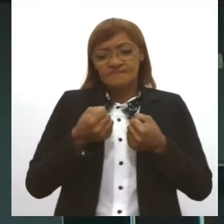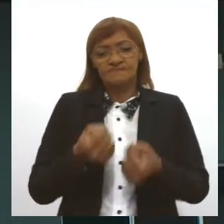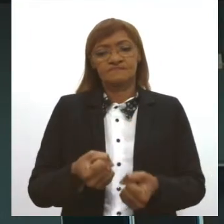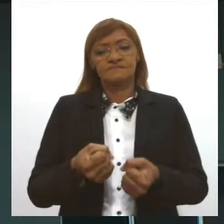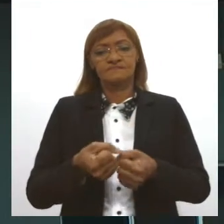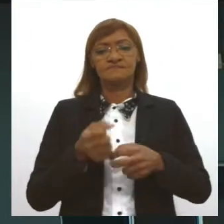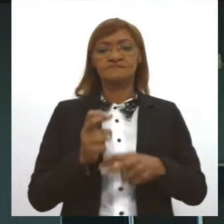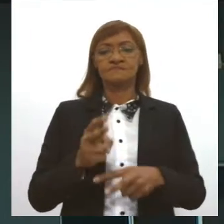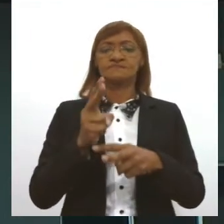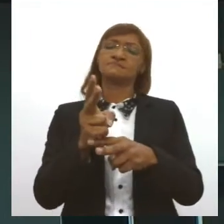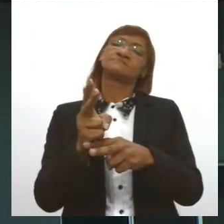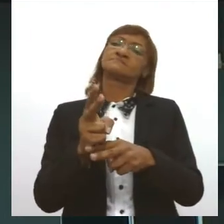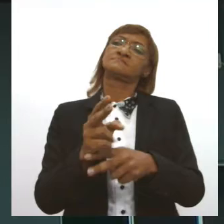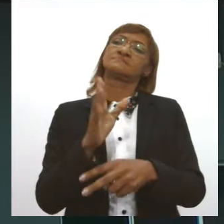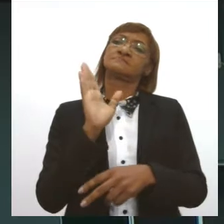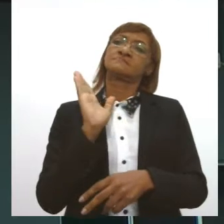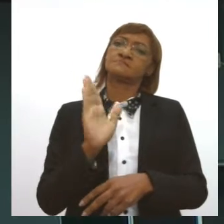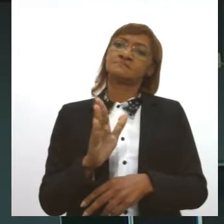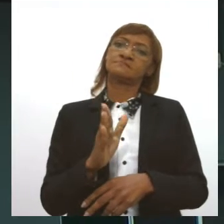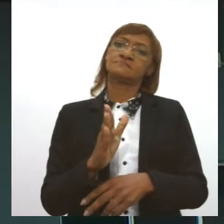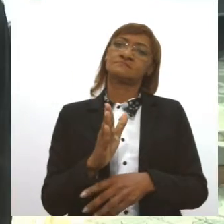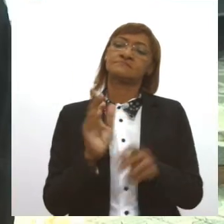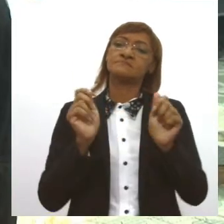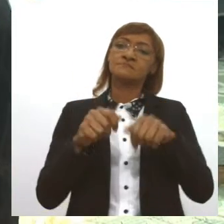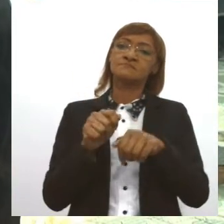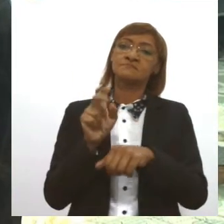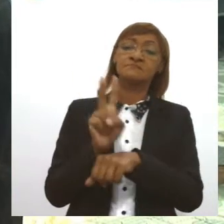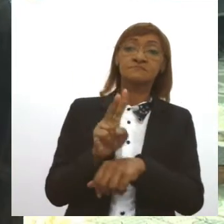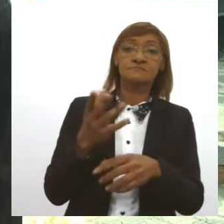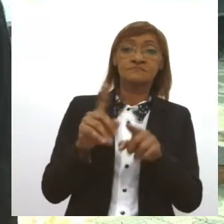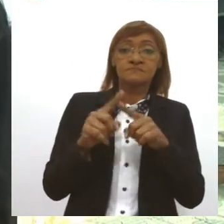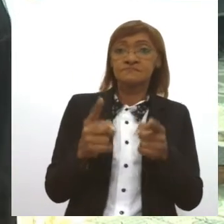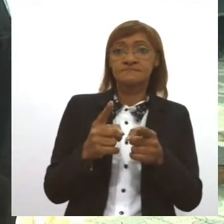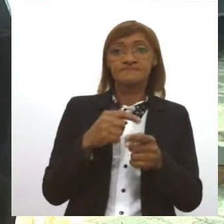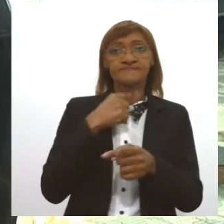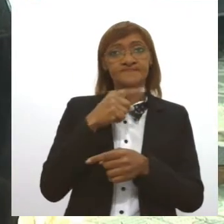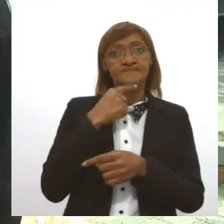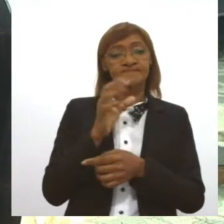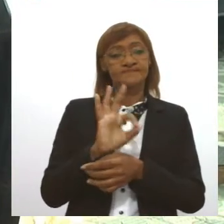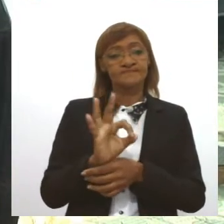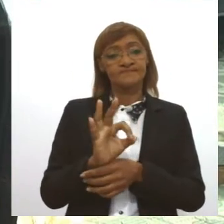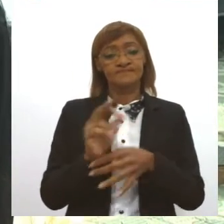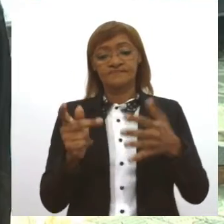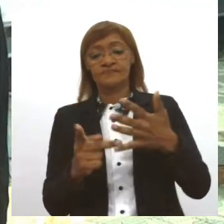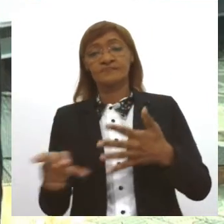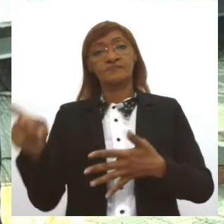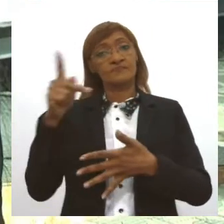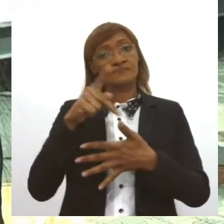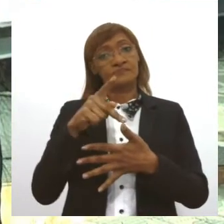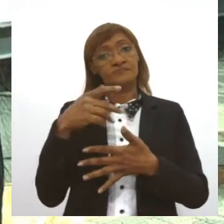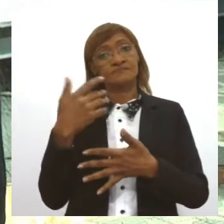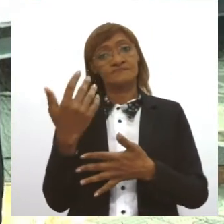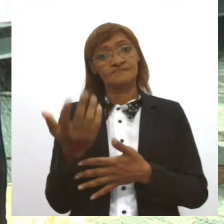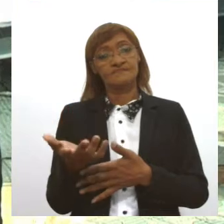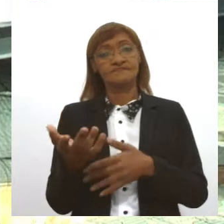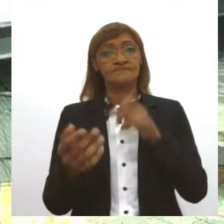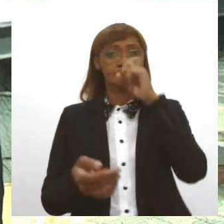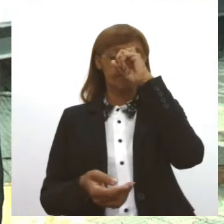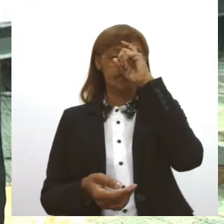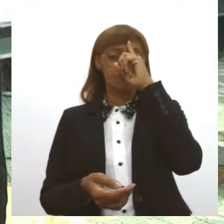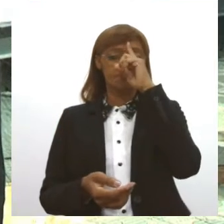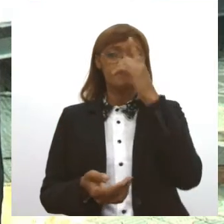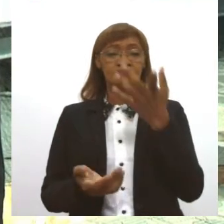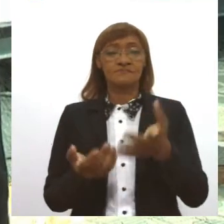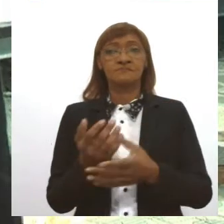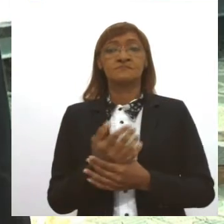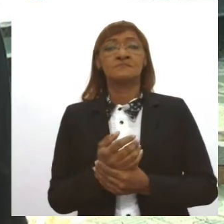para suprir a demanda do atendimento. O critério para priorizar um atendimento em uma unidade hospitalar é a classificação de